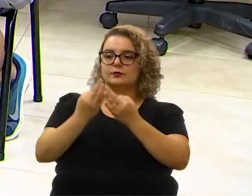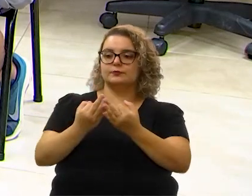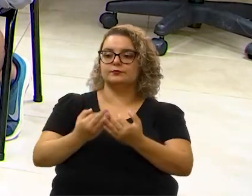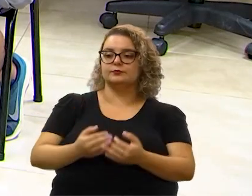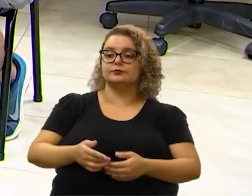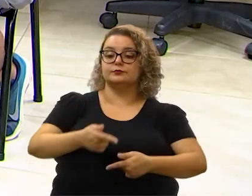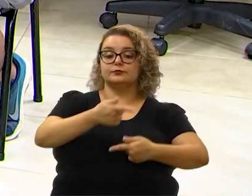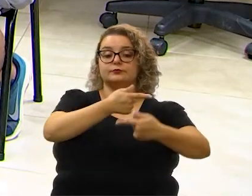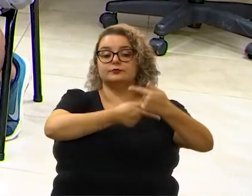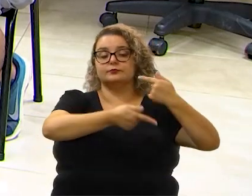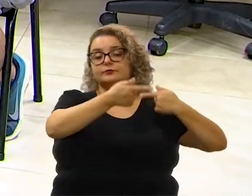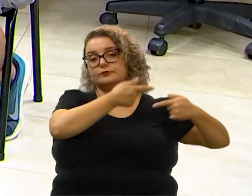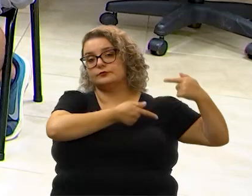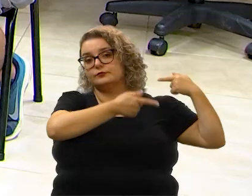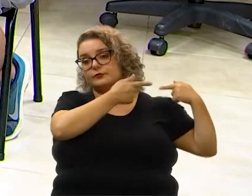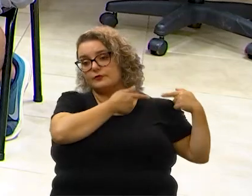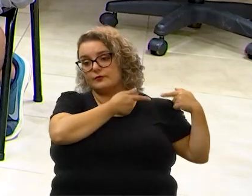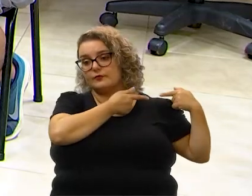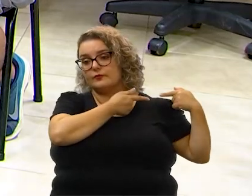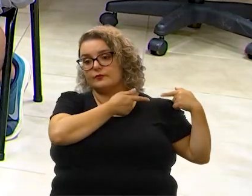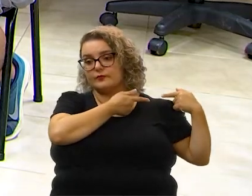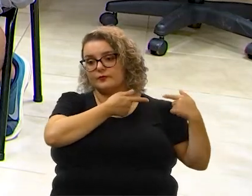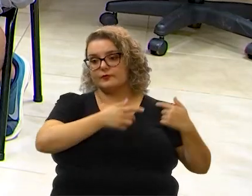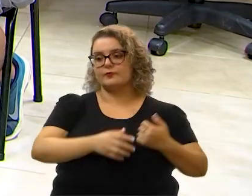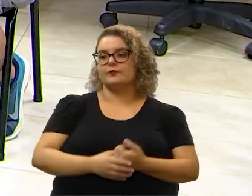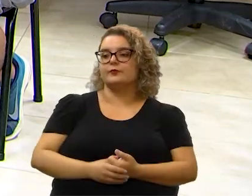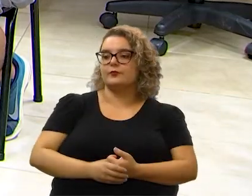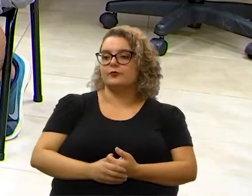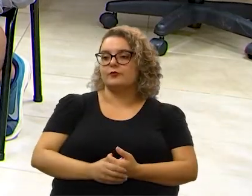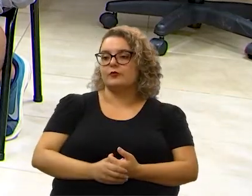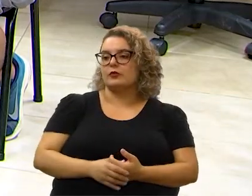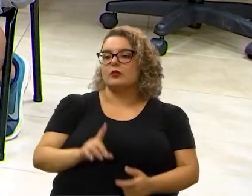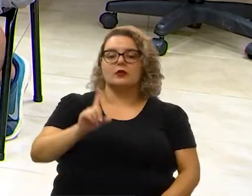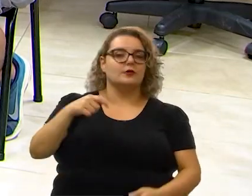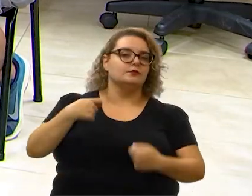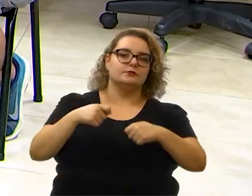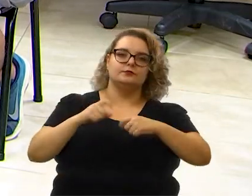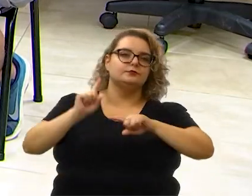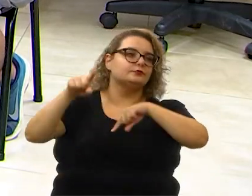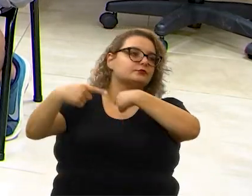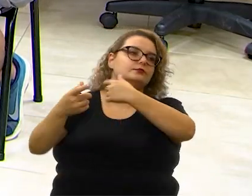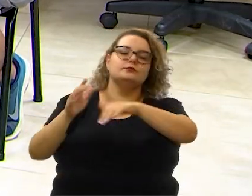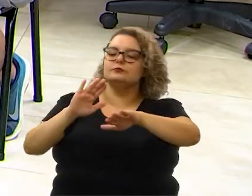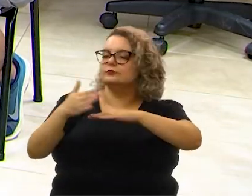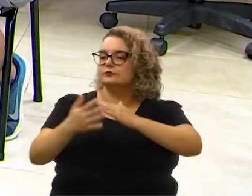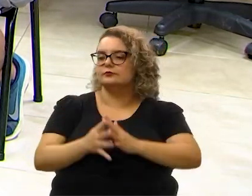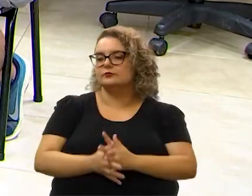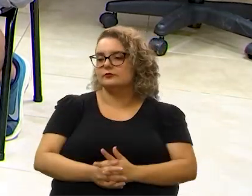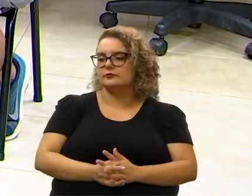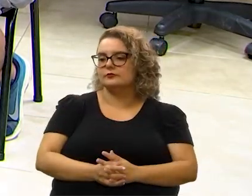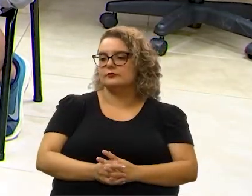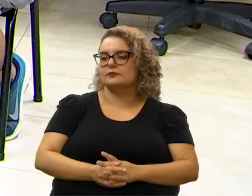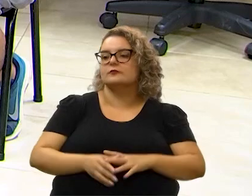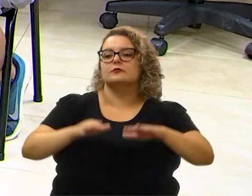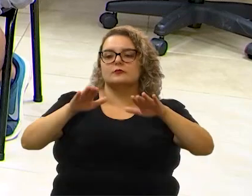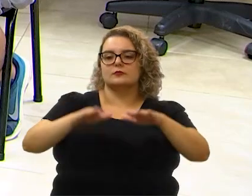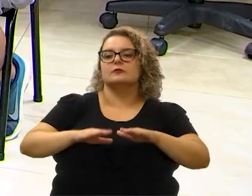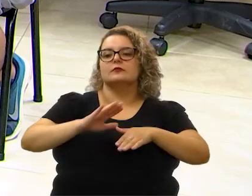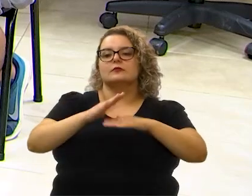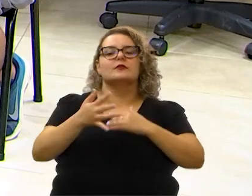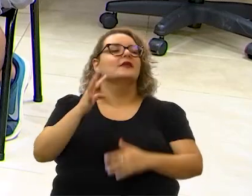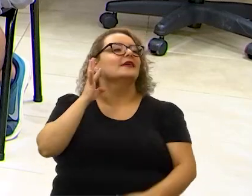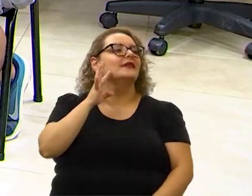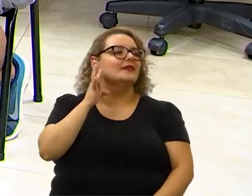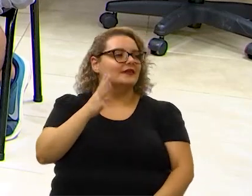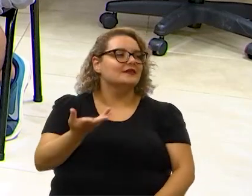família, mas para as gerações anteriores. Não precisamos ir para outros bairros. Podemos ficar no nosso mesmo bairro.